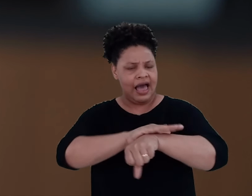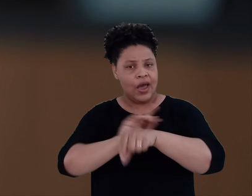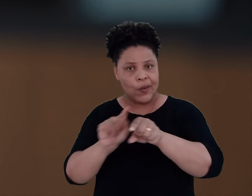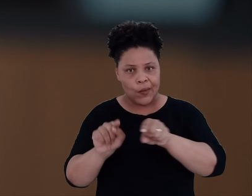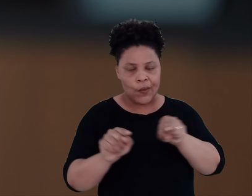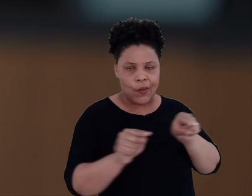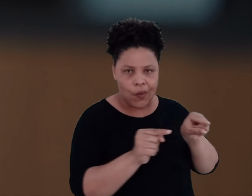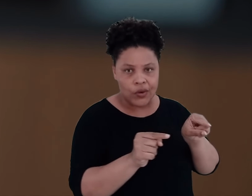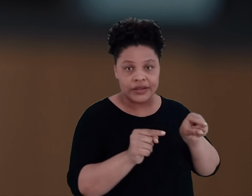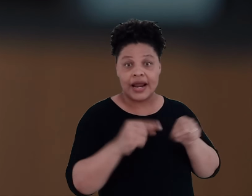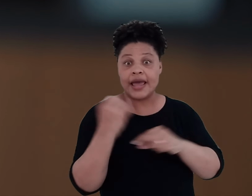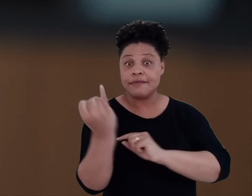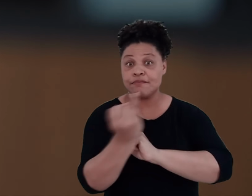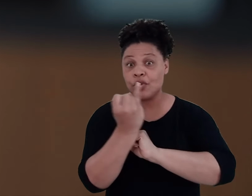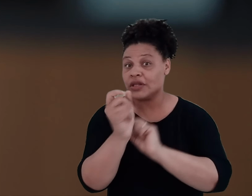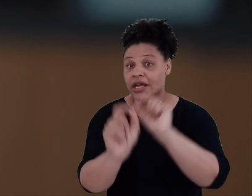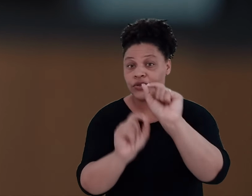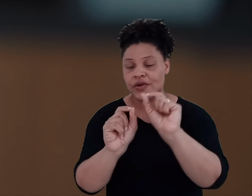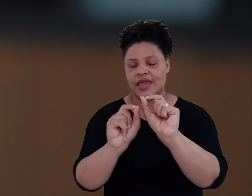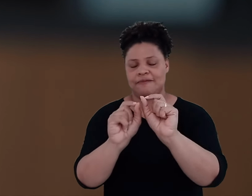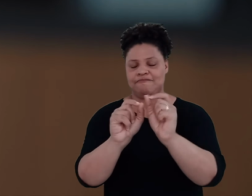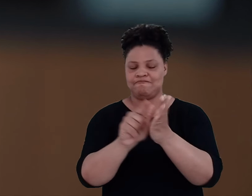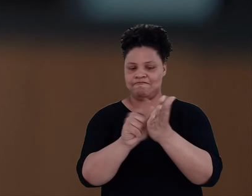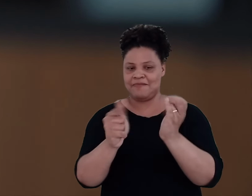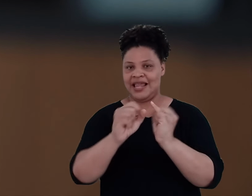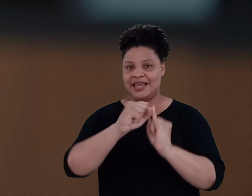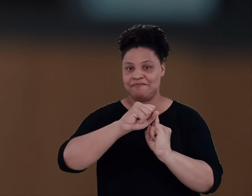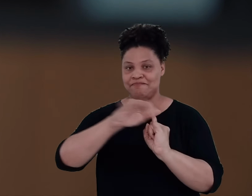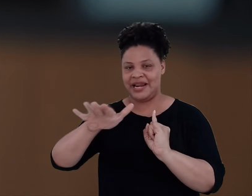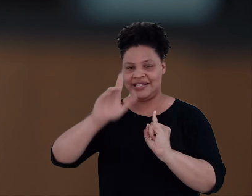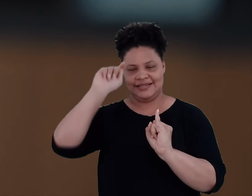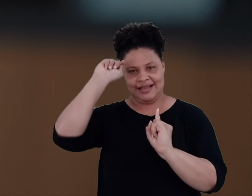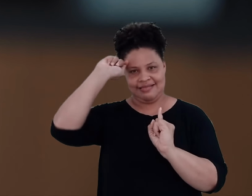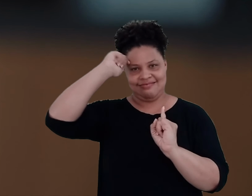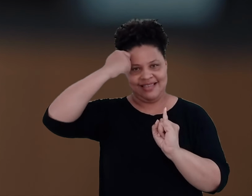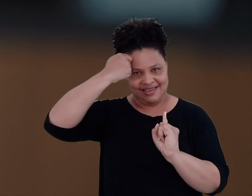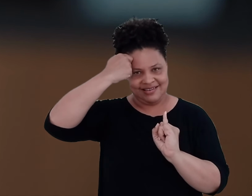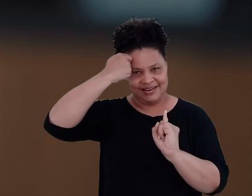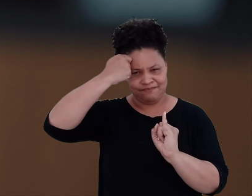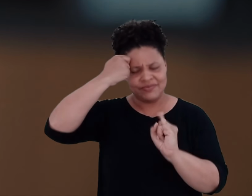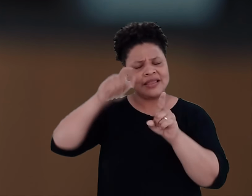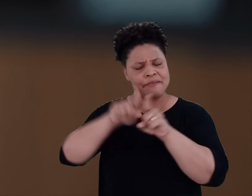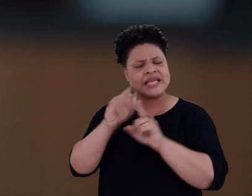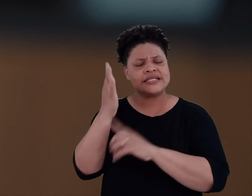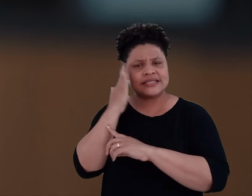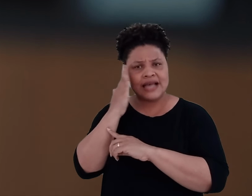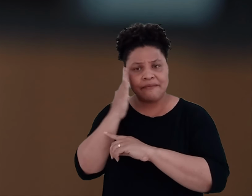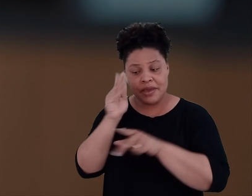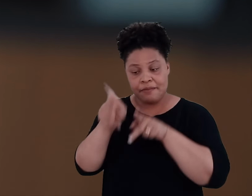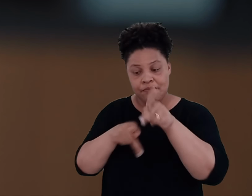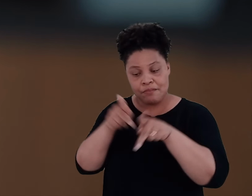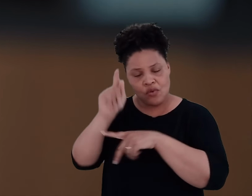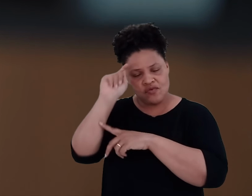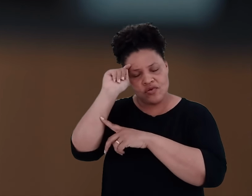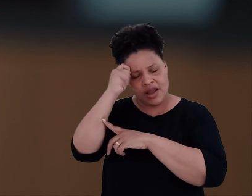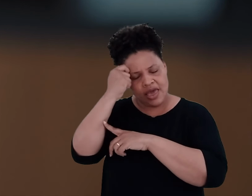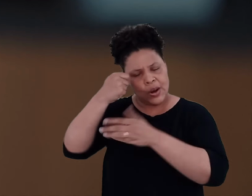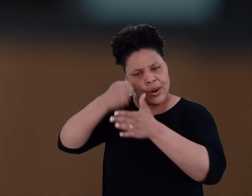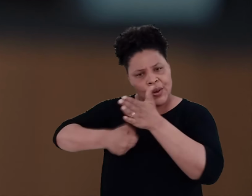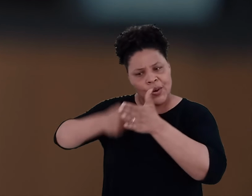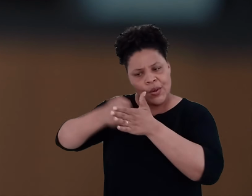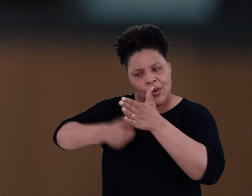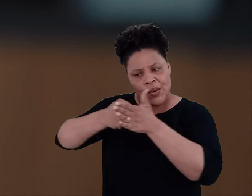é essencial a gente trazer o debate sobre a imprensa negra. Reconhecer as muitas iniciativas do povo negro para denunciar desigualdades